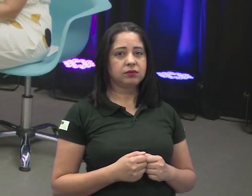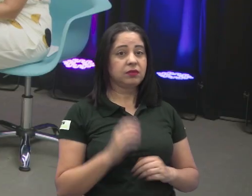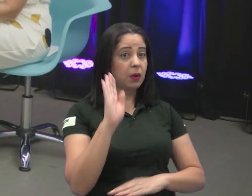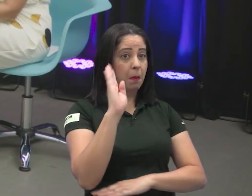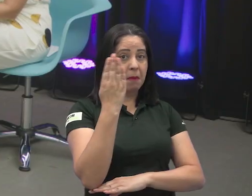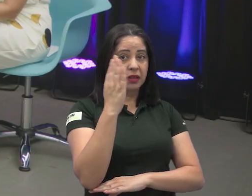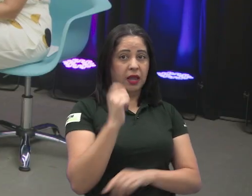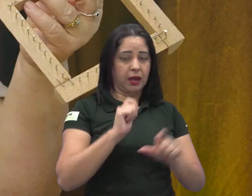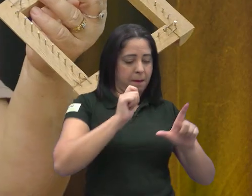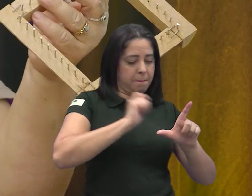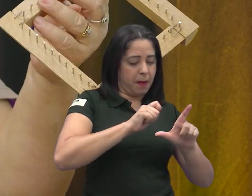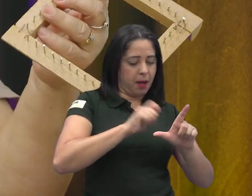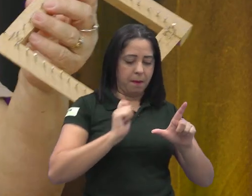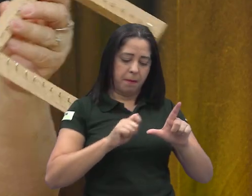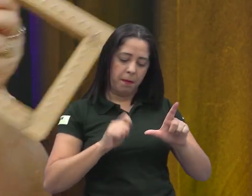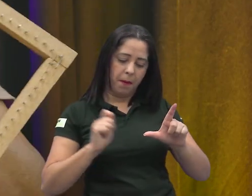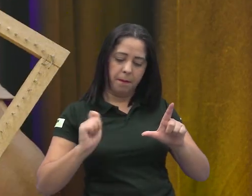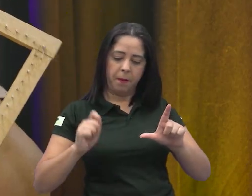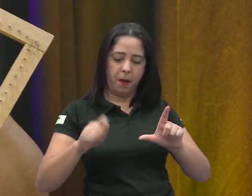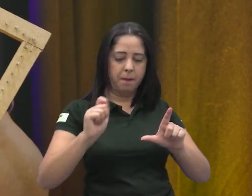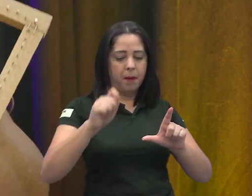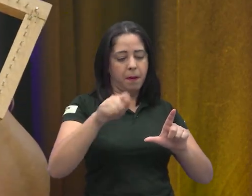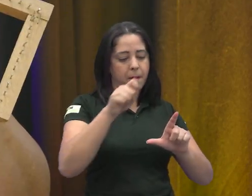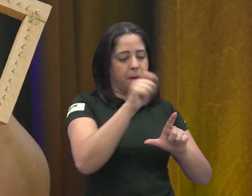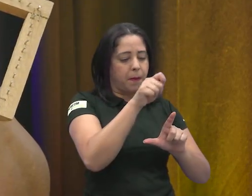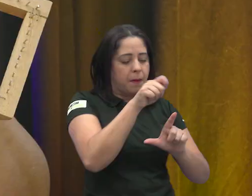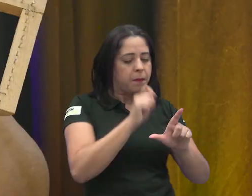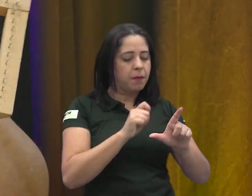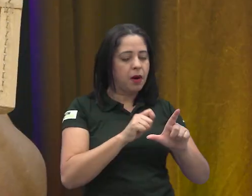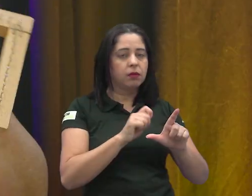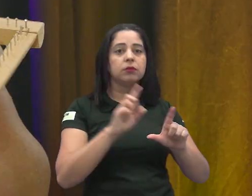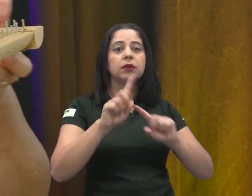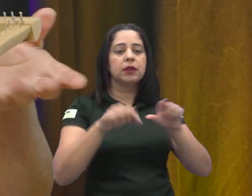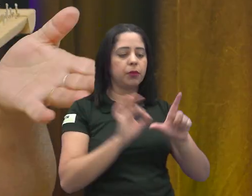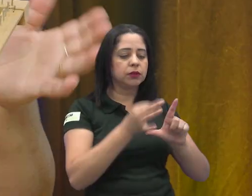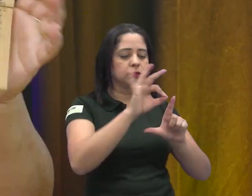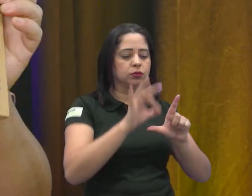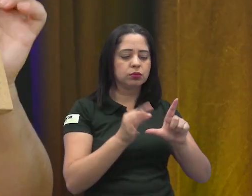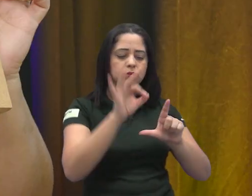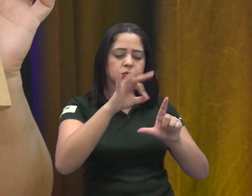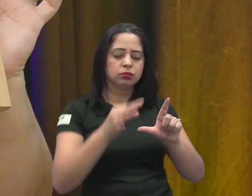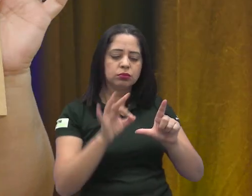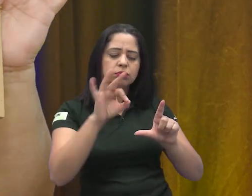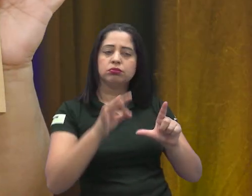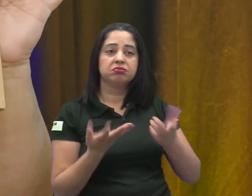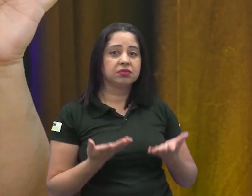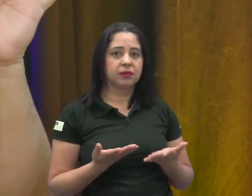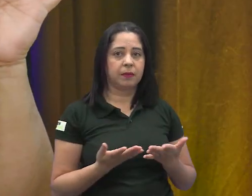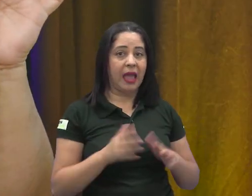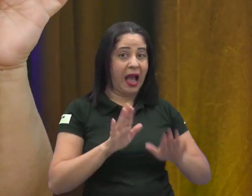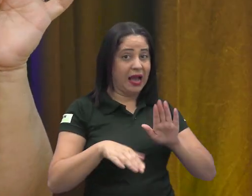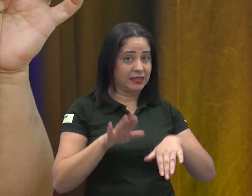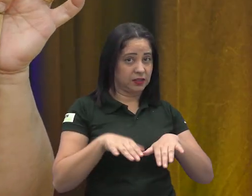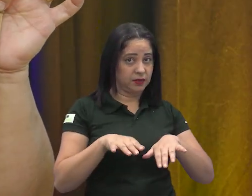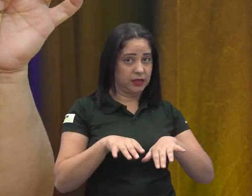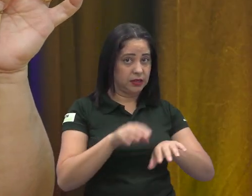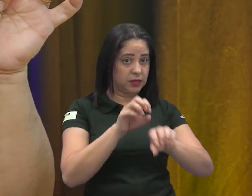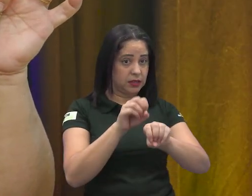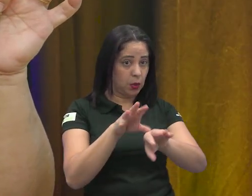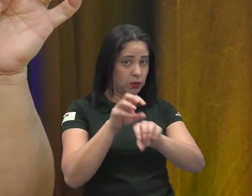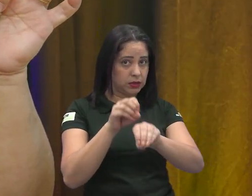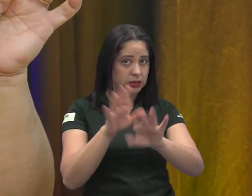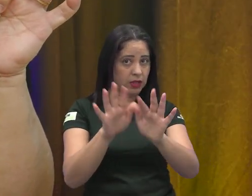E o intuito também, né, nessa questão de transmitir os saberes, é que às vezes eu dou aula